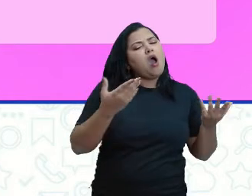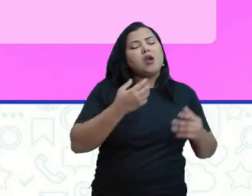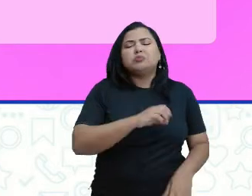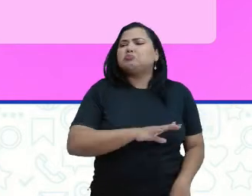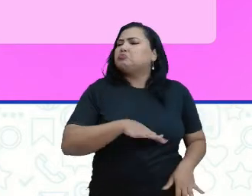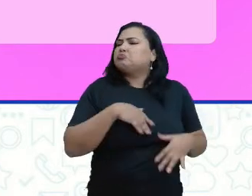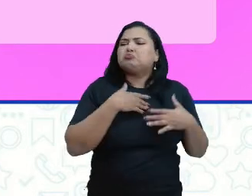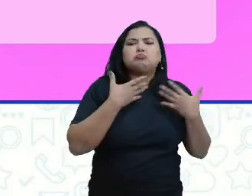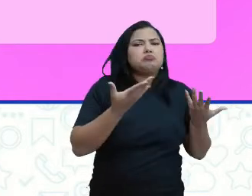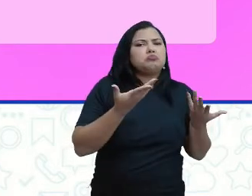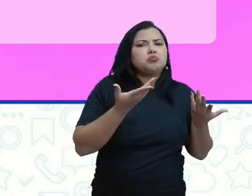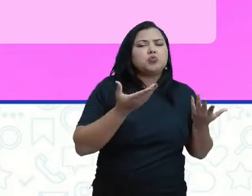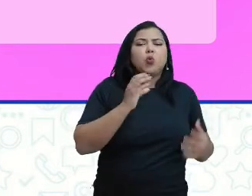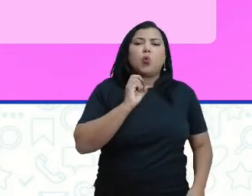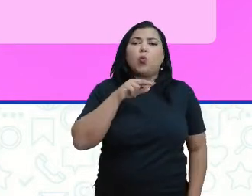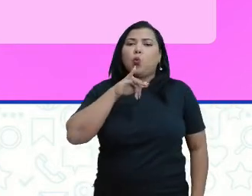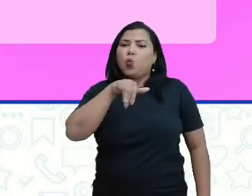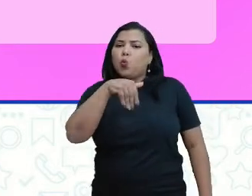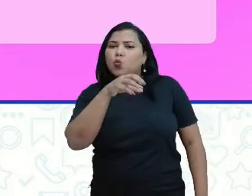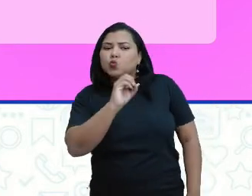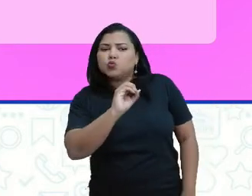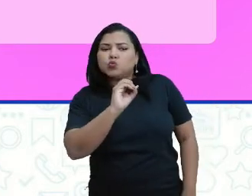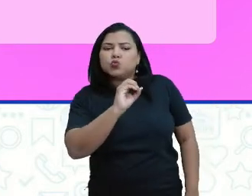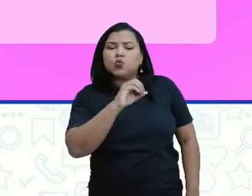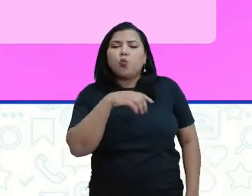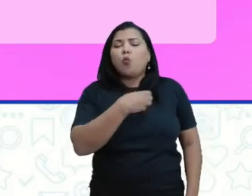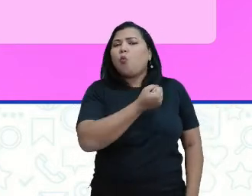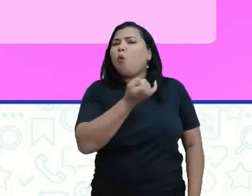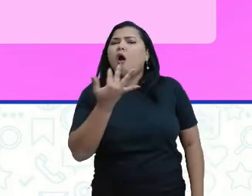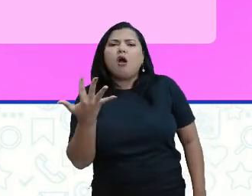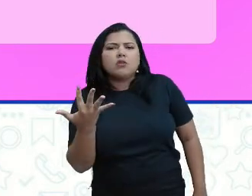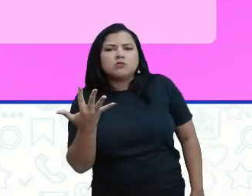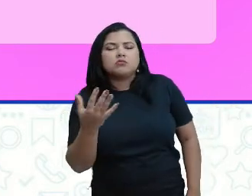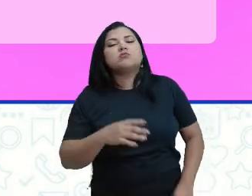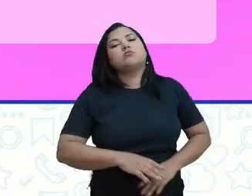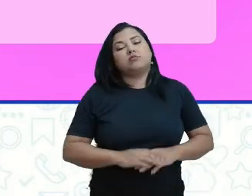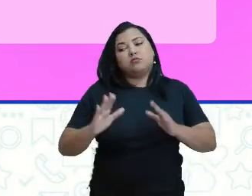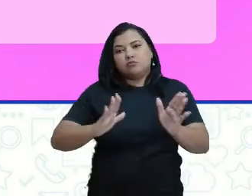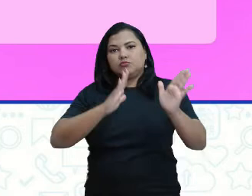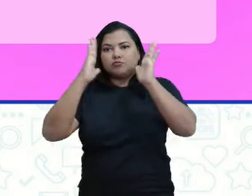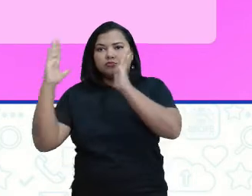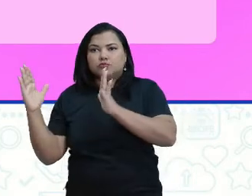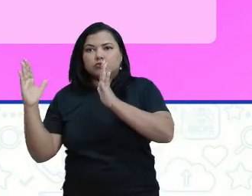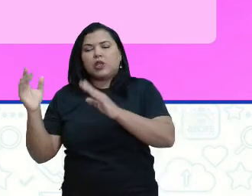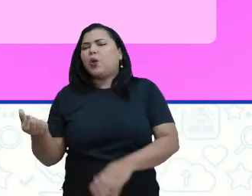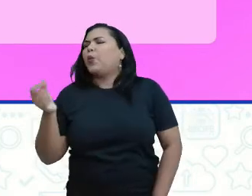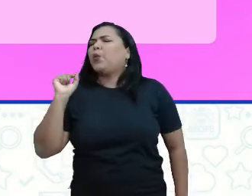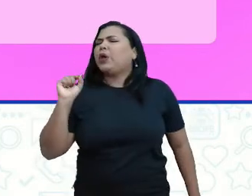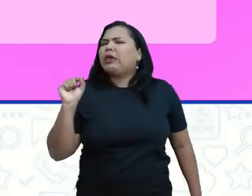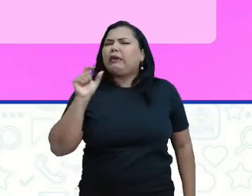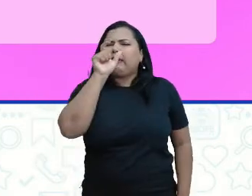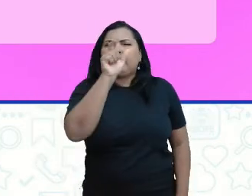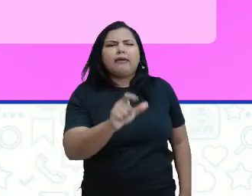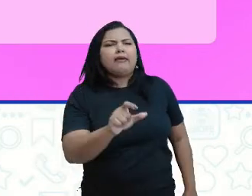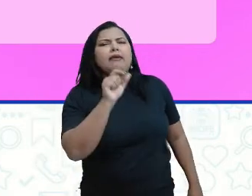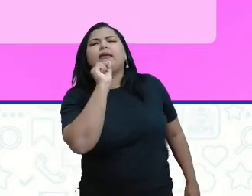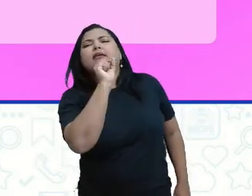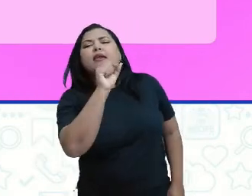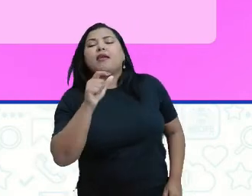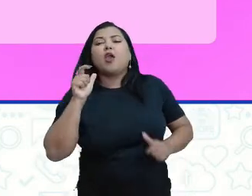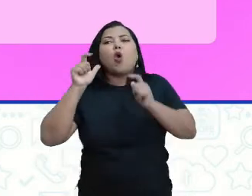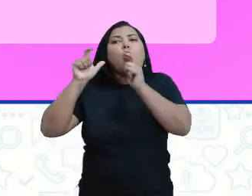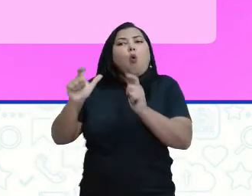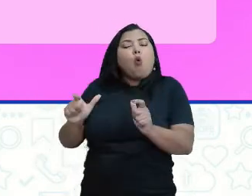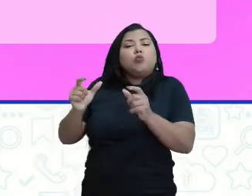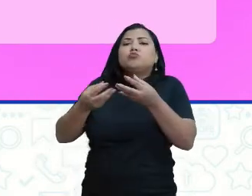quais, cujo, cuja, cujos, cujas, quanto, quanta, quantos, quantas. E os invariáveis, o que, quem, onde e como. E